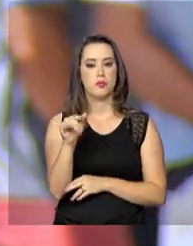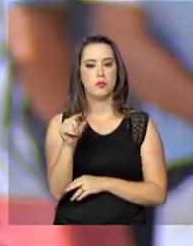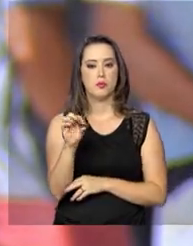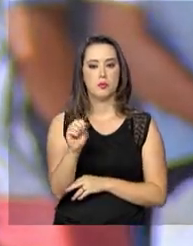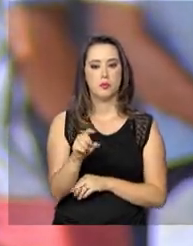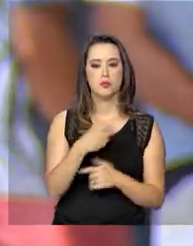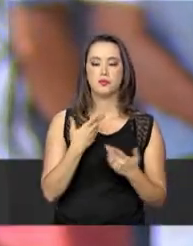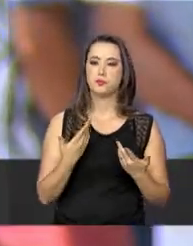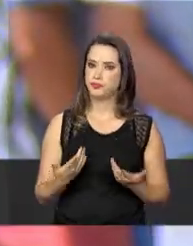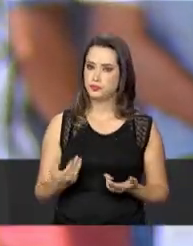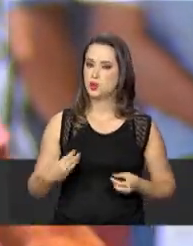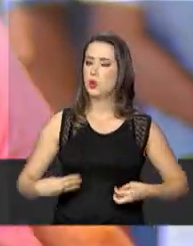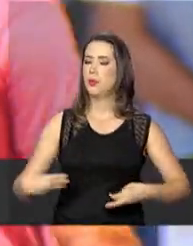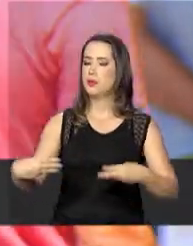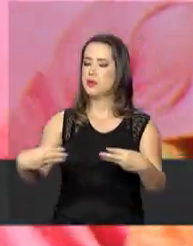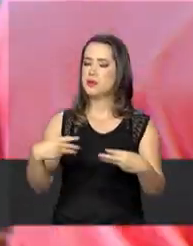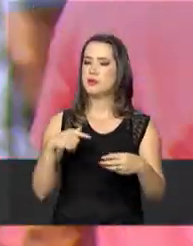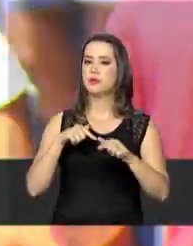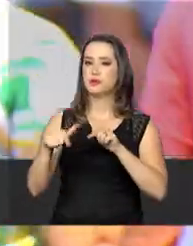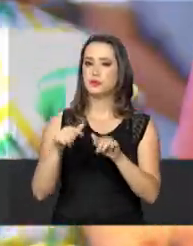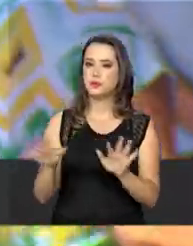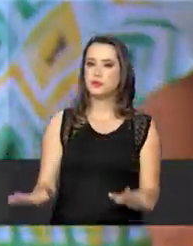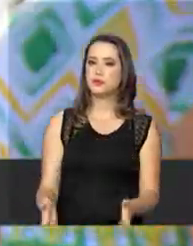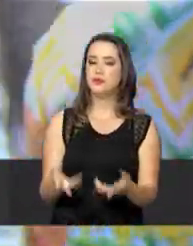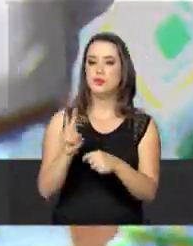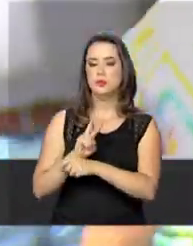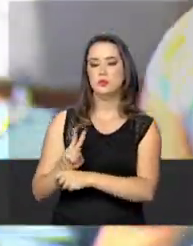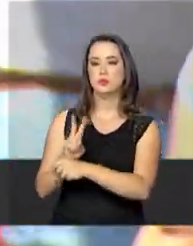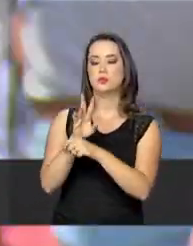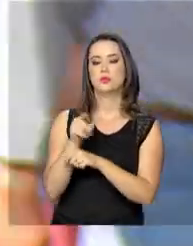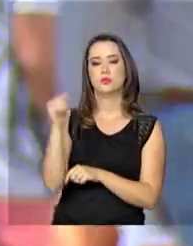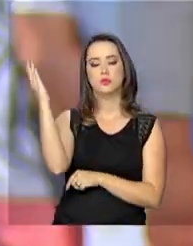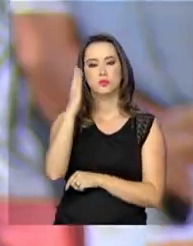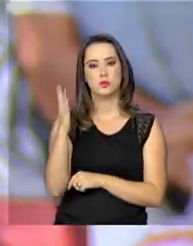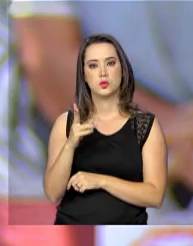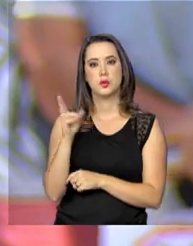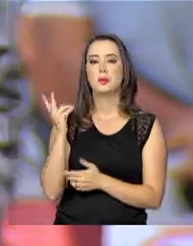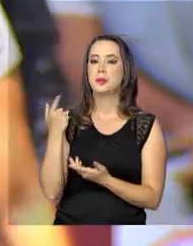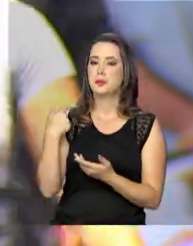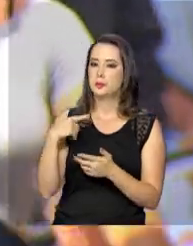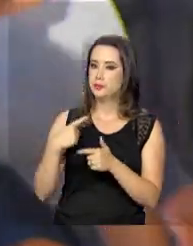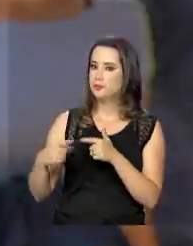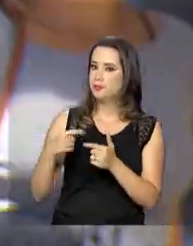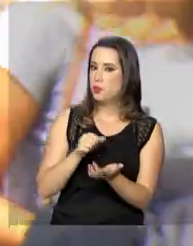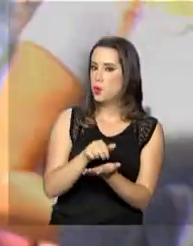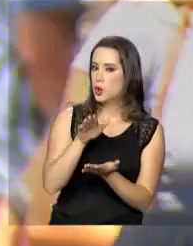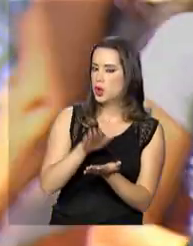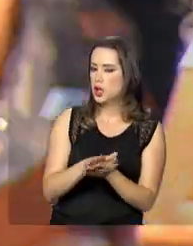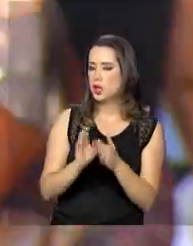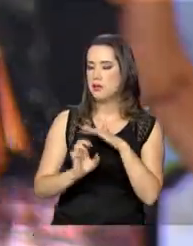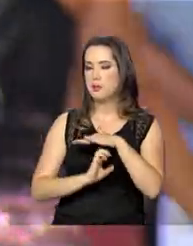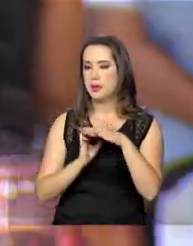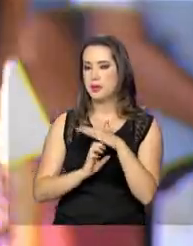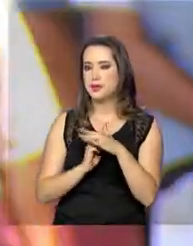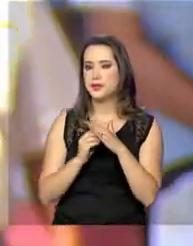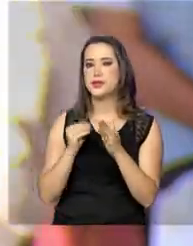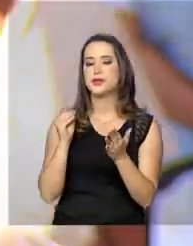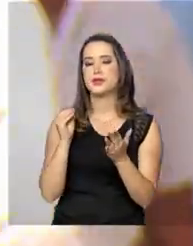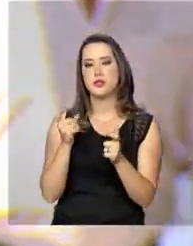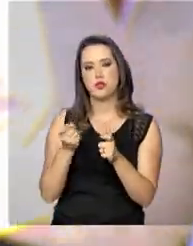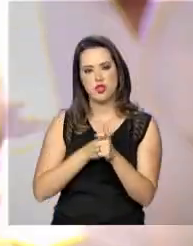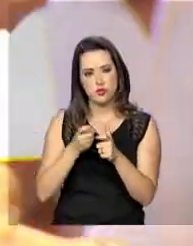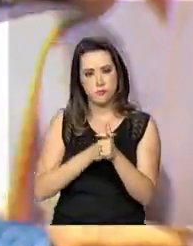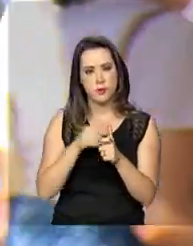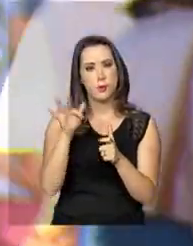promove ações de fiscalização durante todo o ano para punir empresas que não deposita o fgts só no